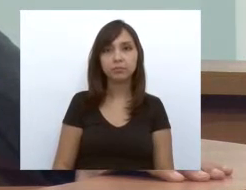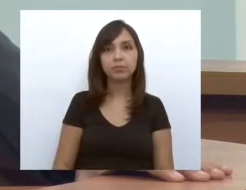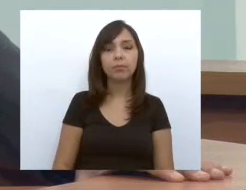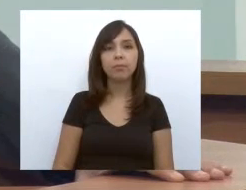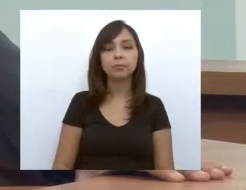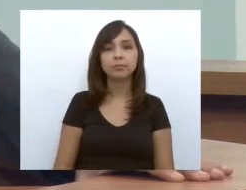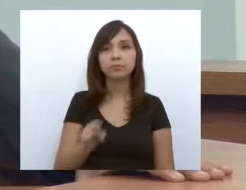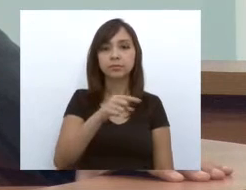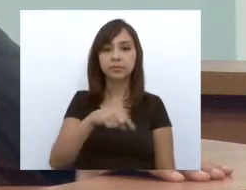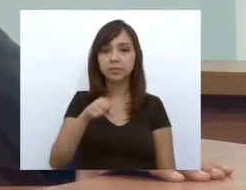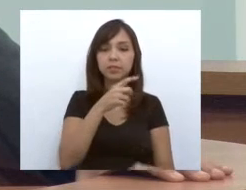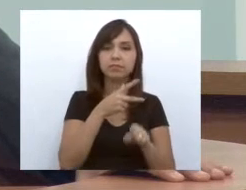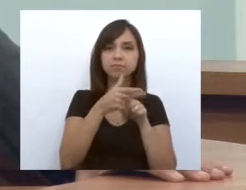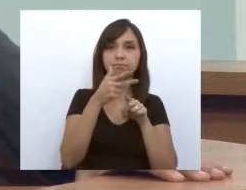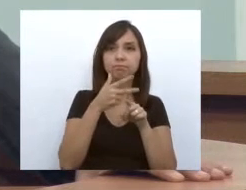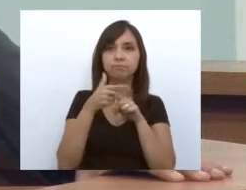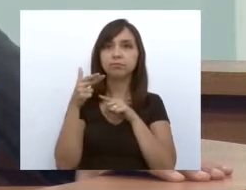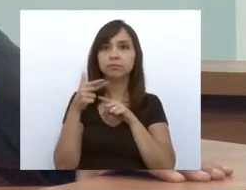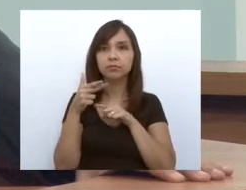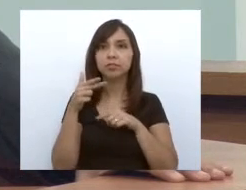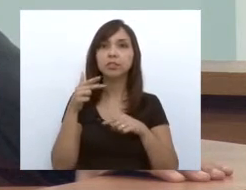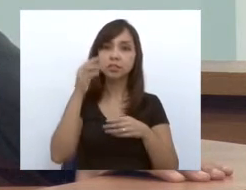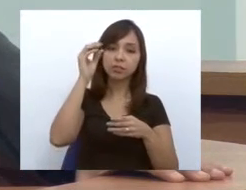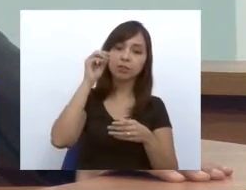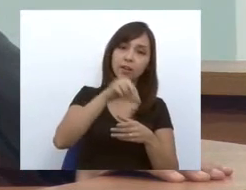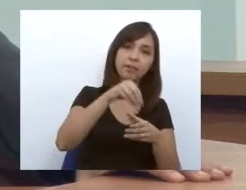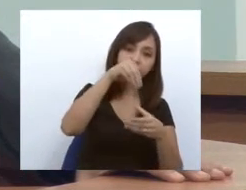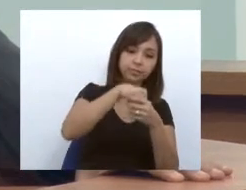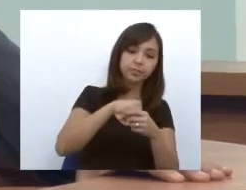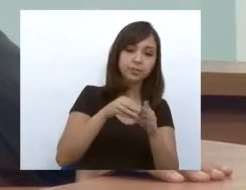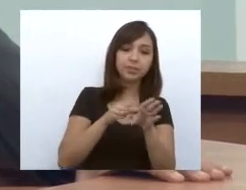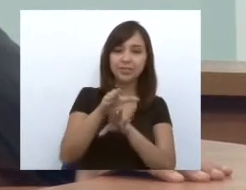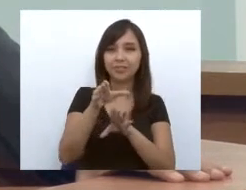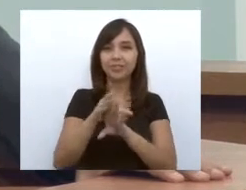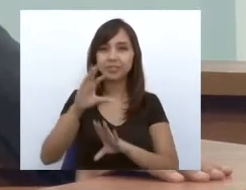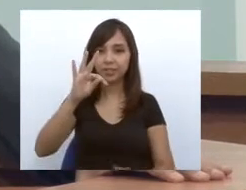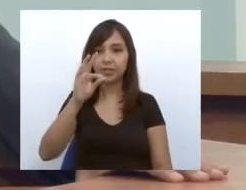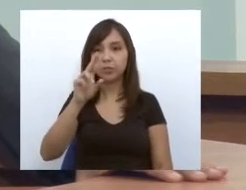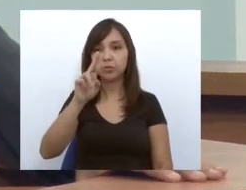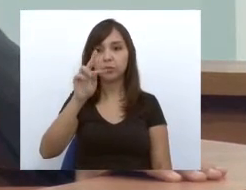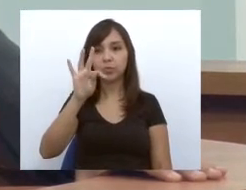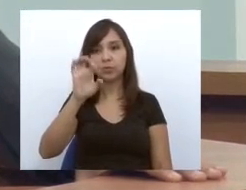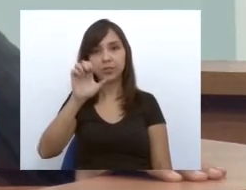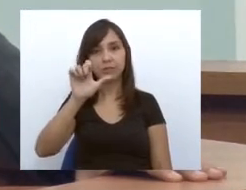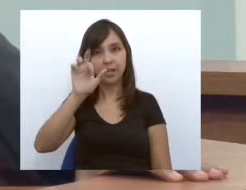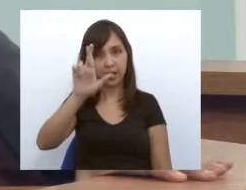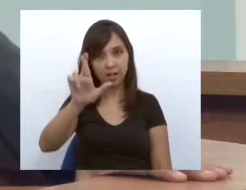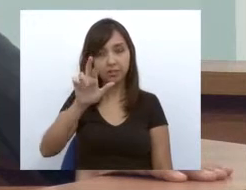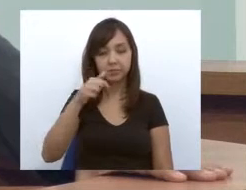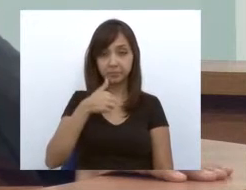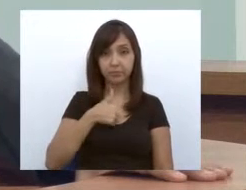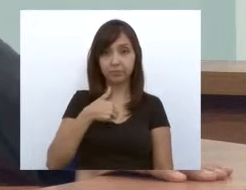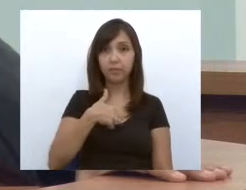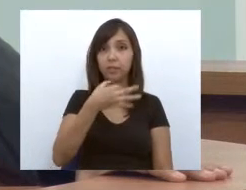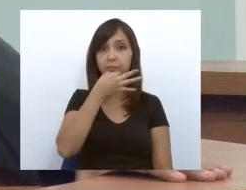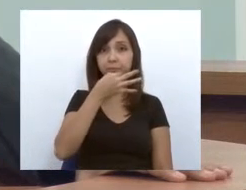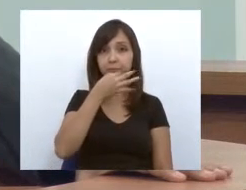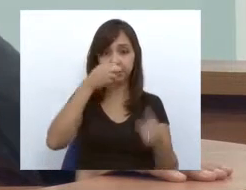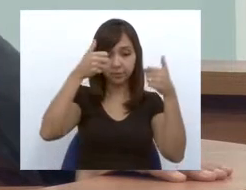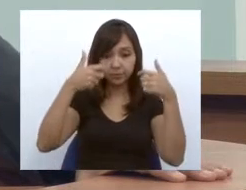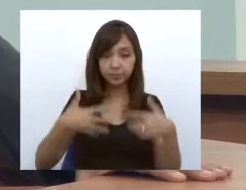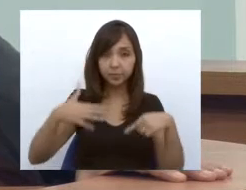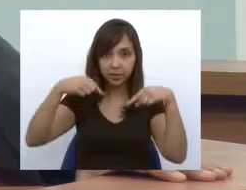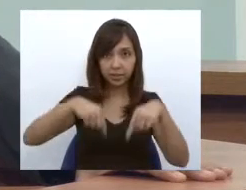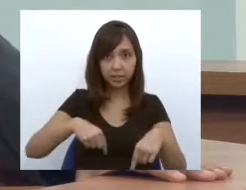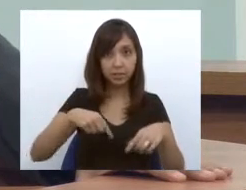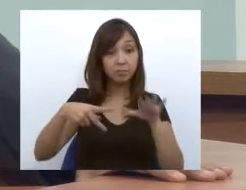aclamados vencedores à eleição do Conselho Tutelar. A minha questão colocada aqui não foi